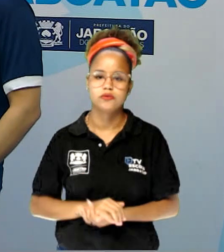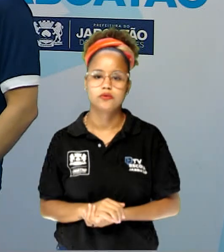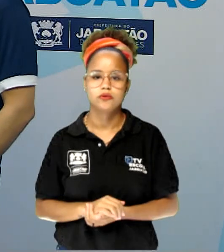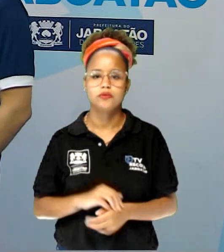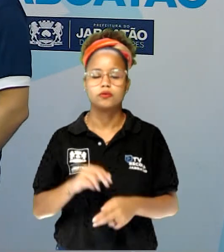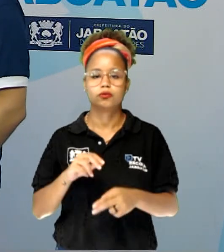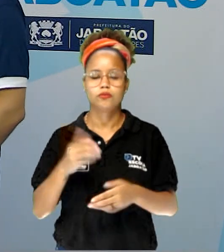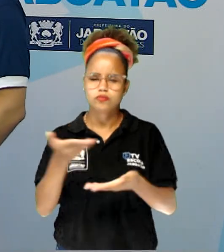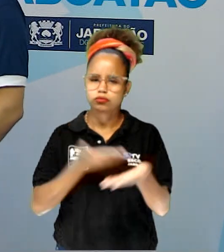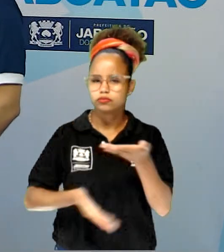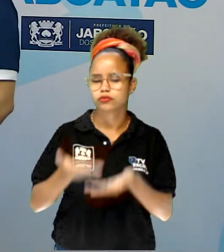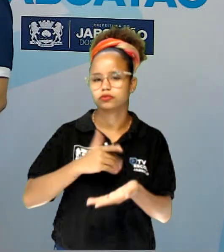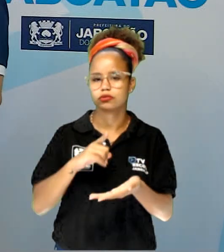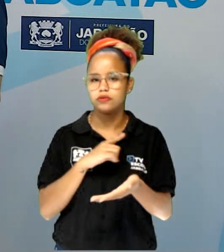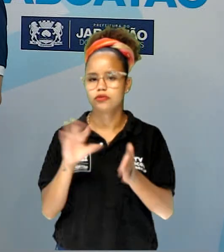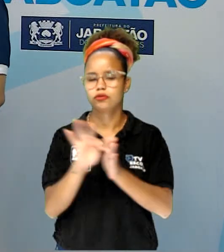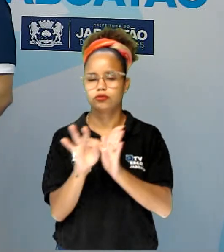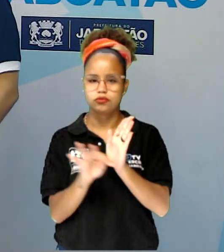processos do texto.